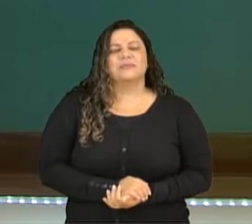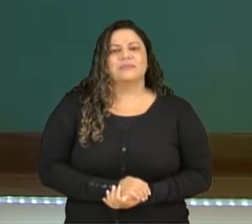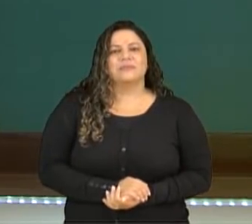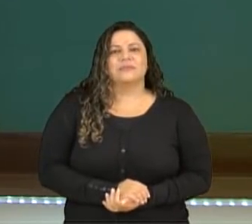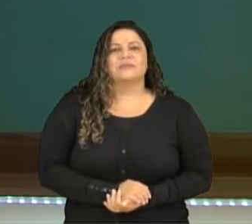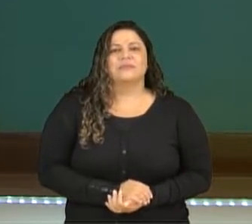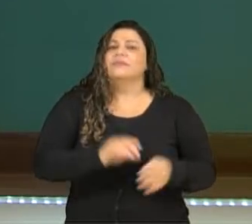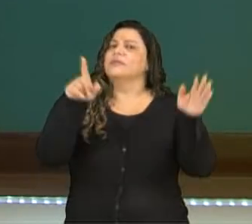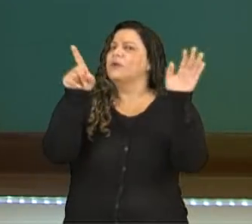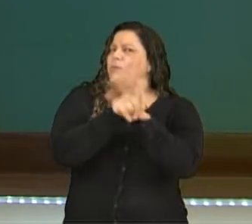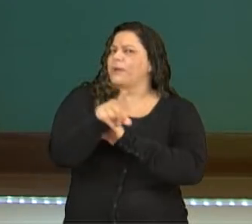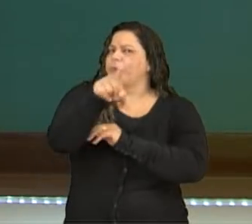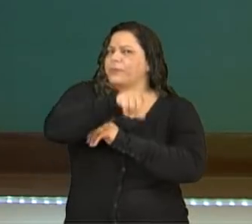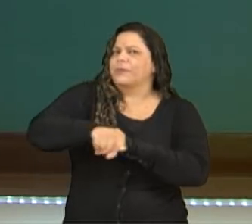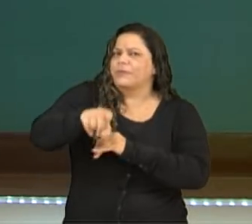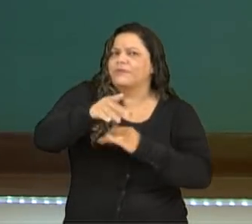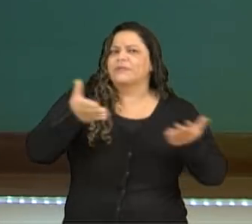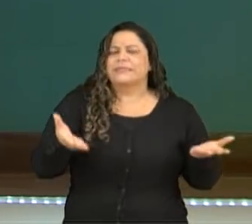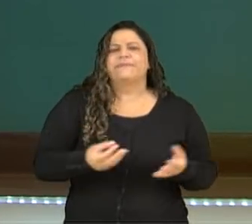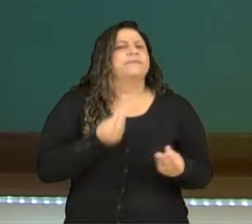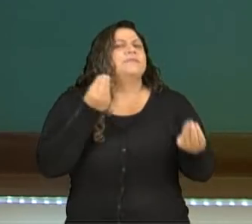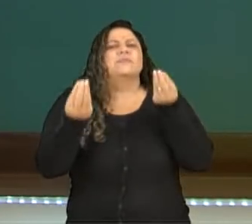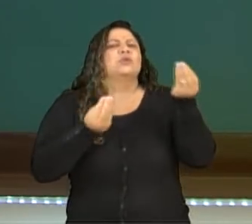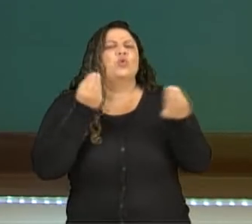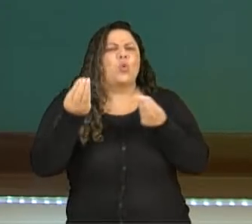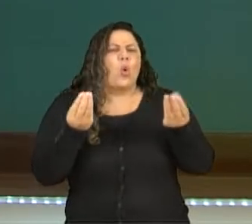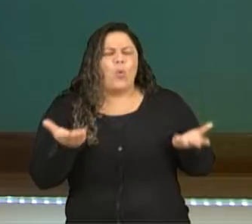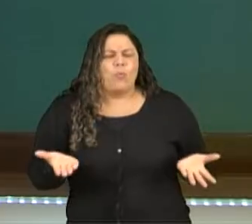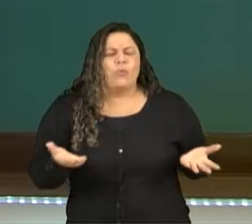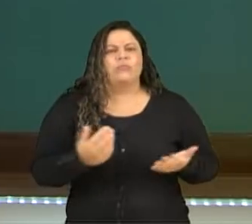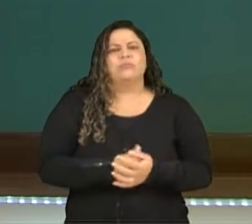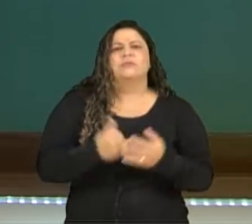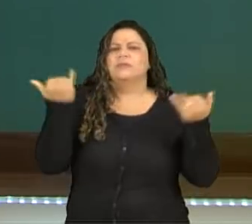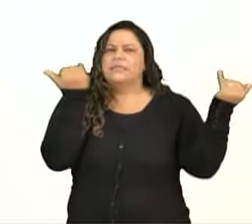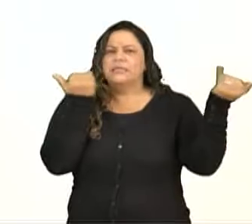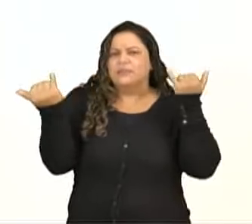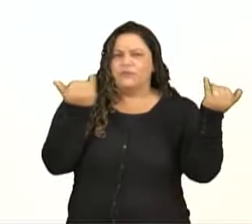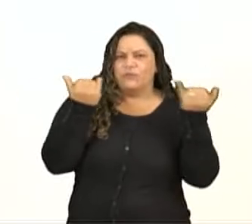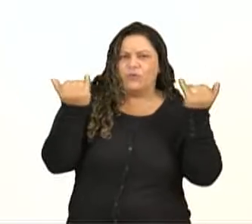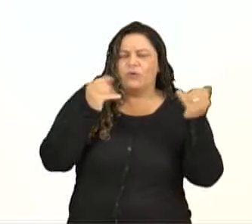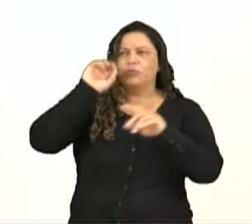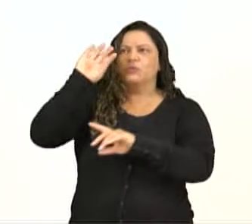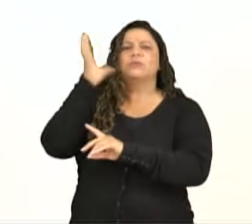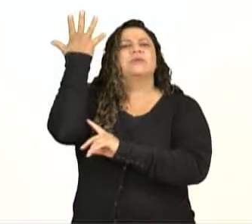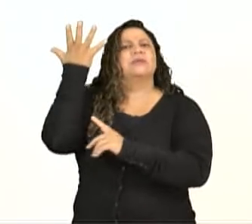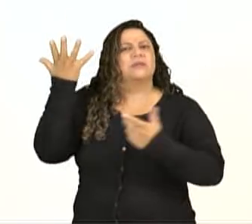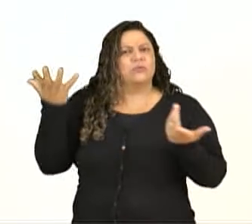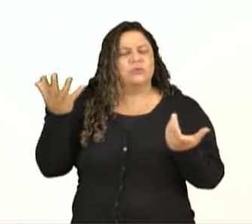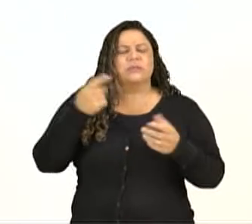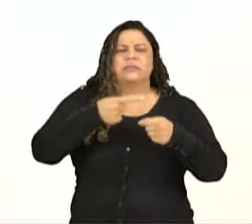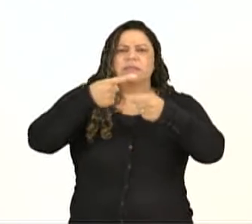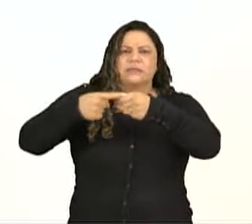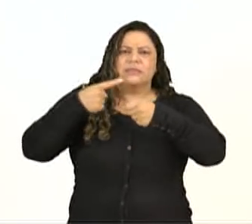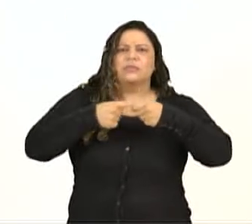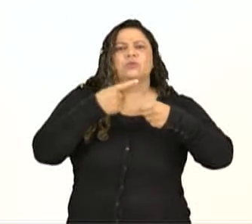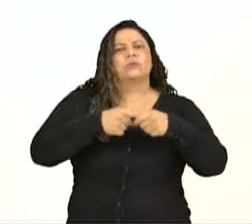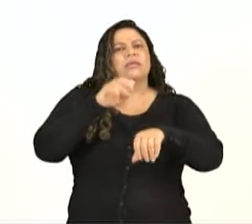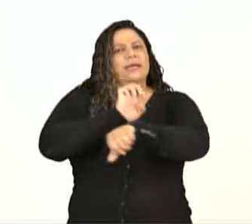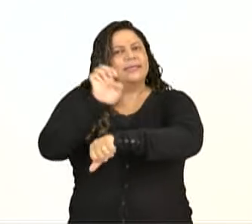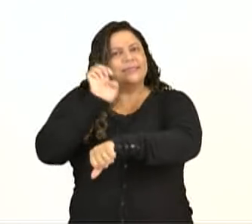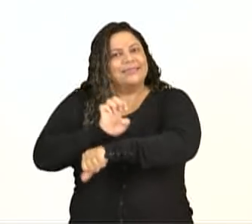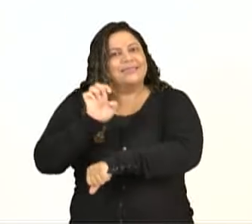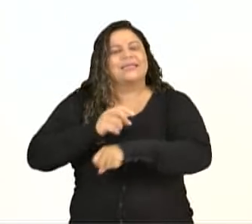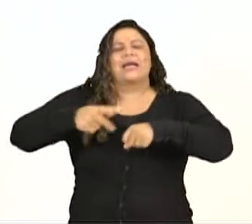Então, uma perguntinha para você: como você se informa sobre os acontecimentos da sua cidade, estado ou